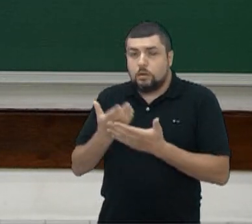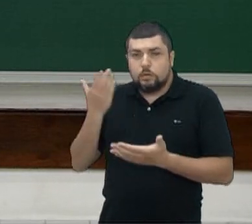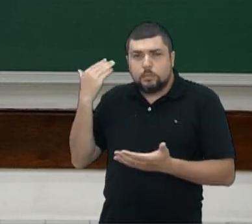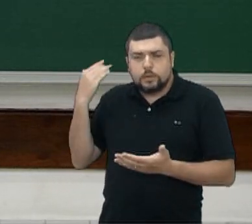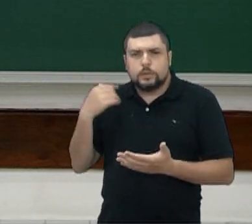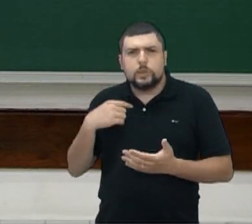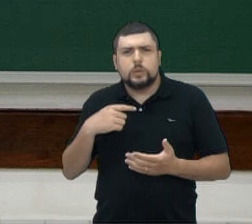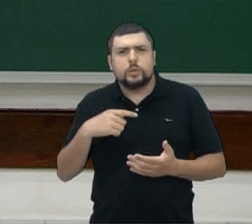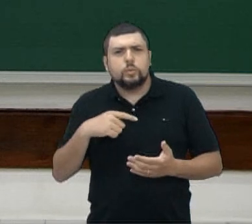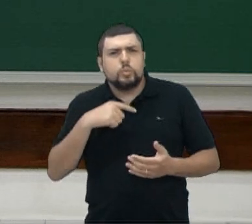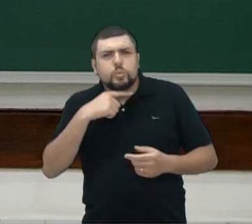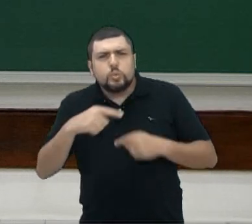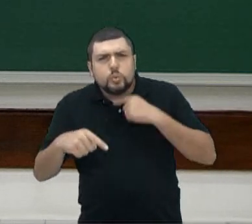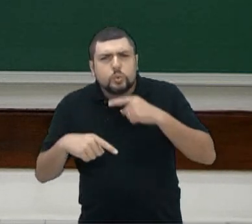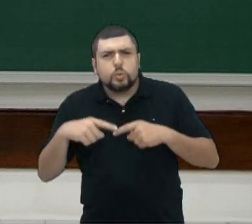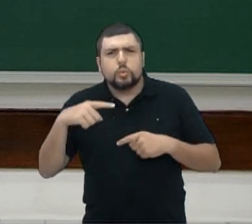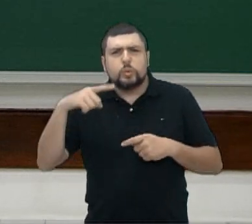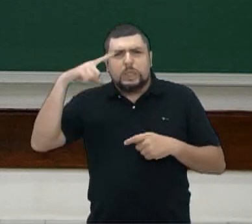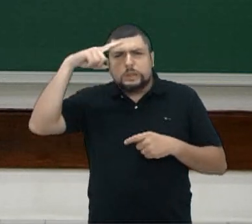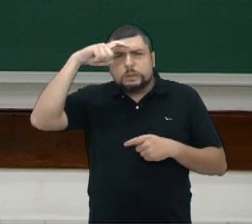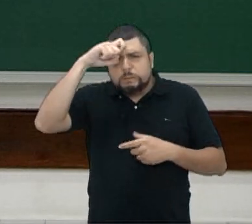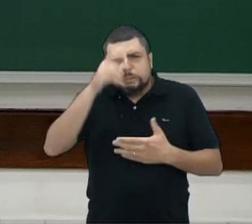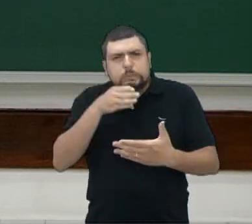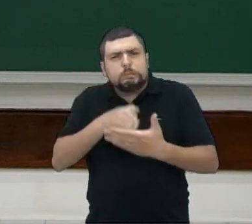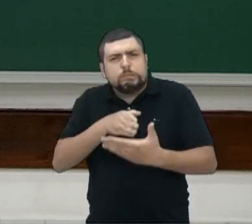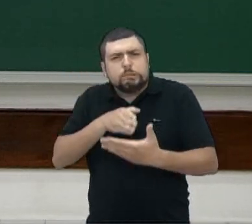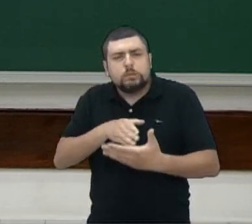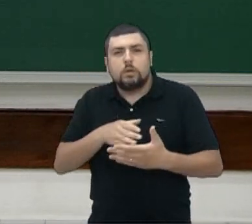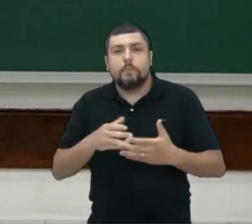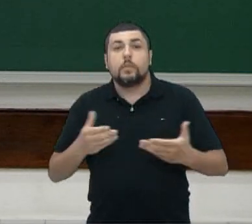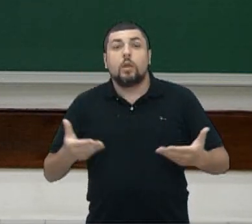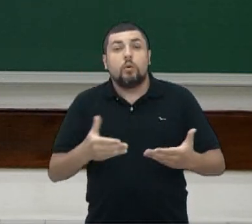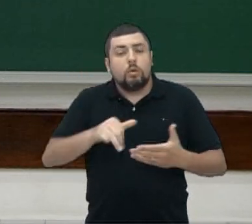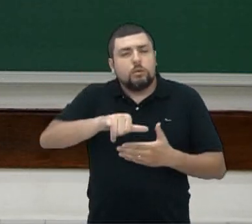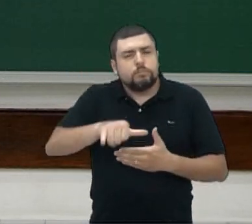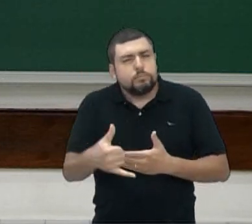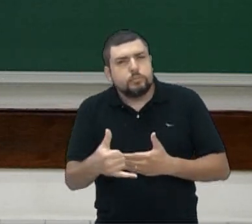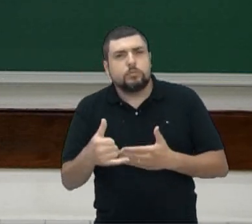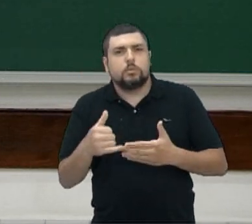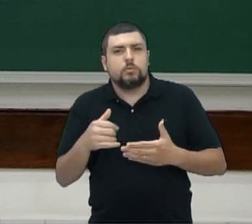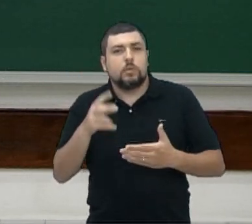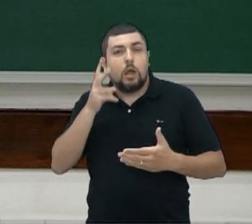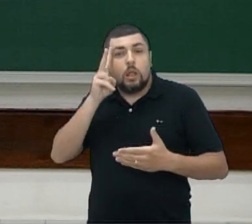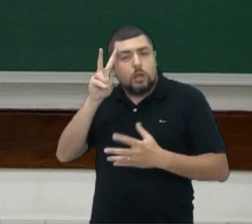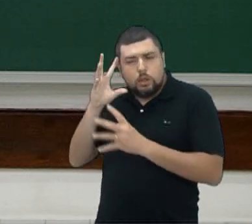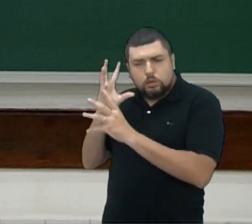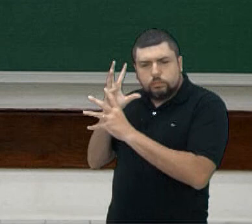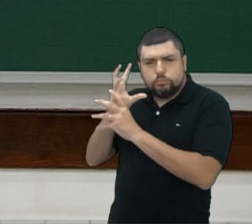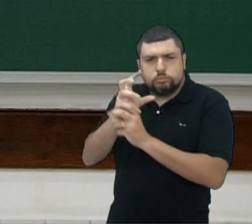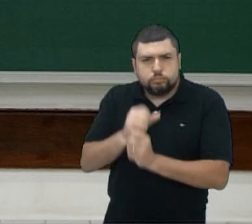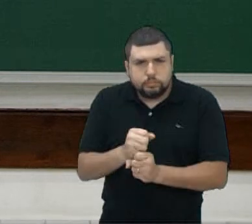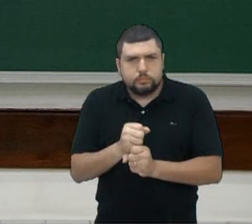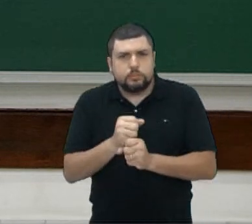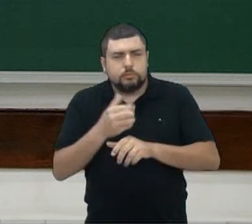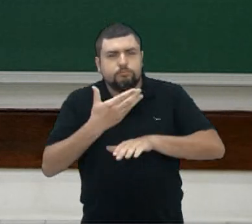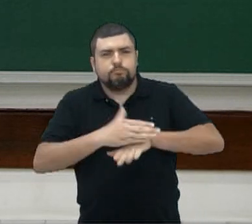de comparativo, a aula de hoje a gente vai usar também para poder retomar, tá bom? Então a gente vai relembrar um pouco esse